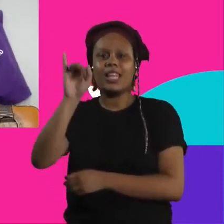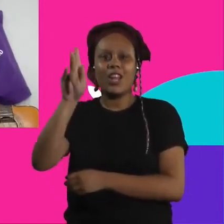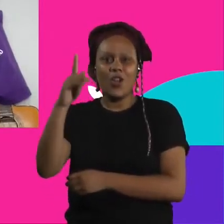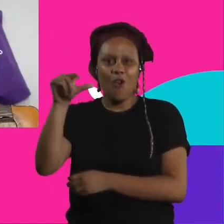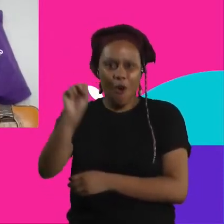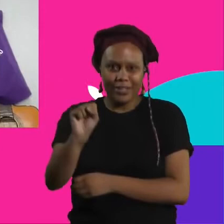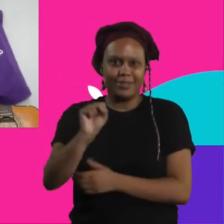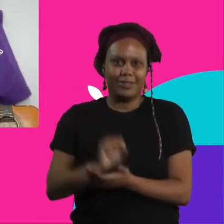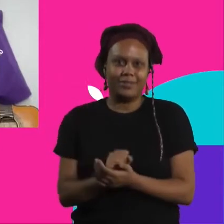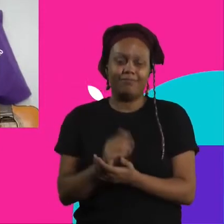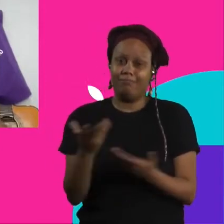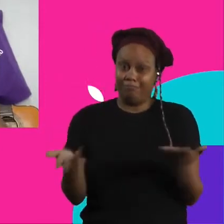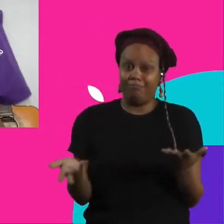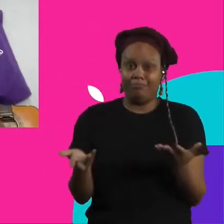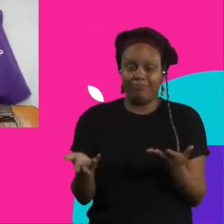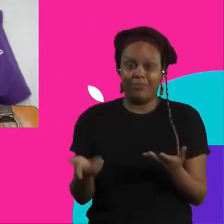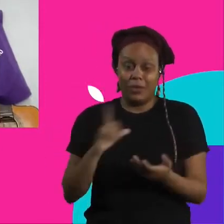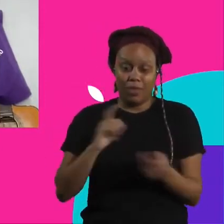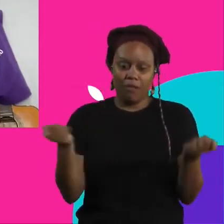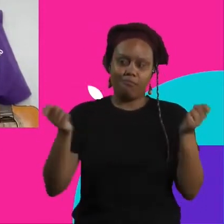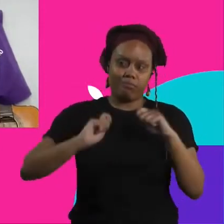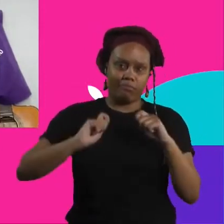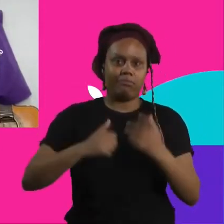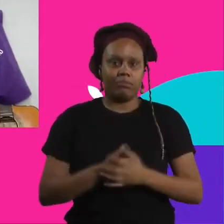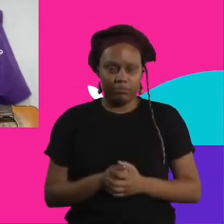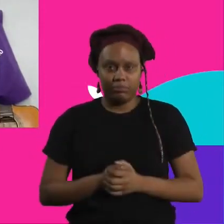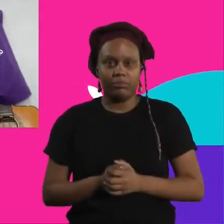já comentou recentemente que tem potencial de